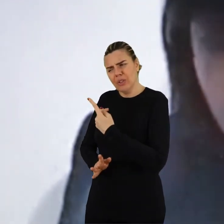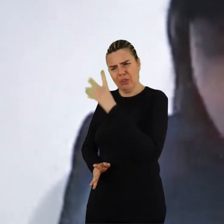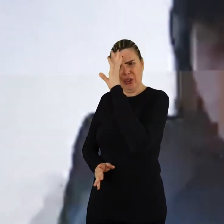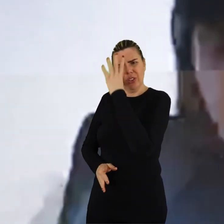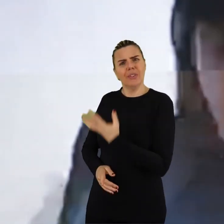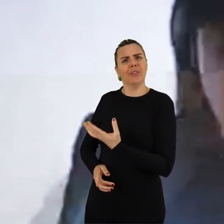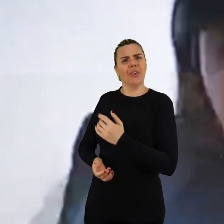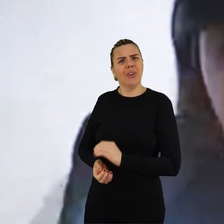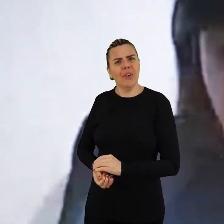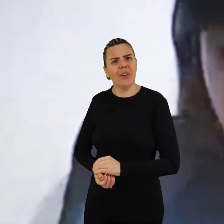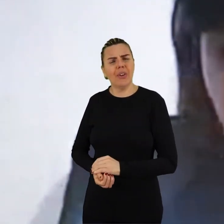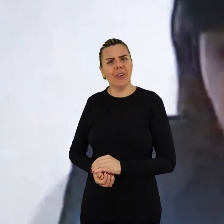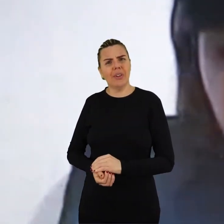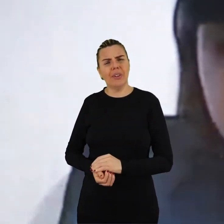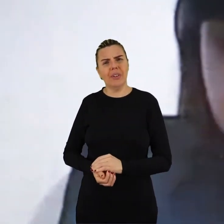resolver.